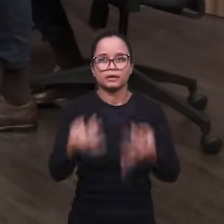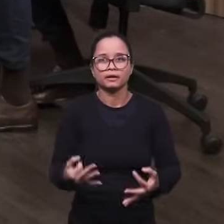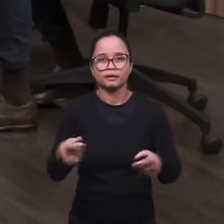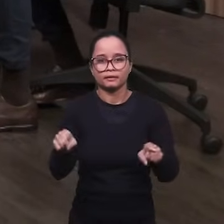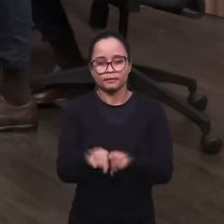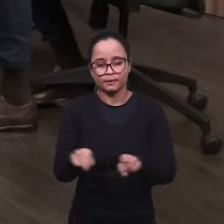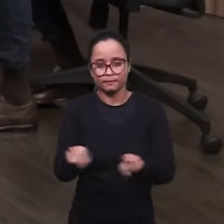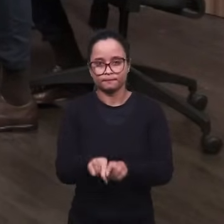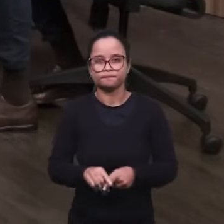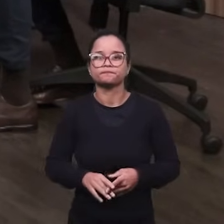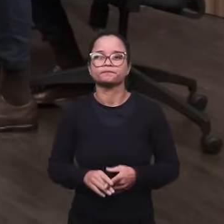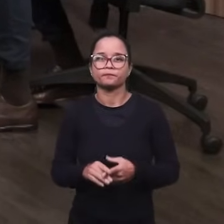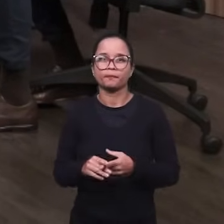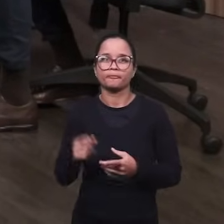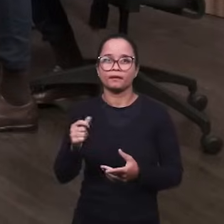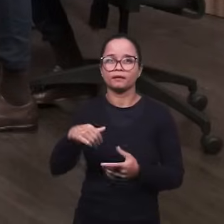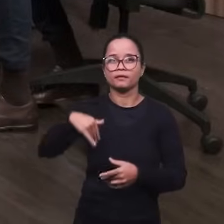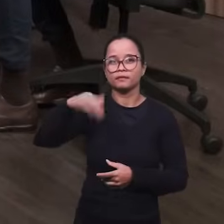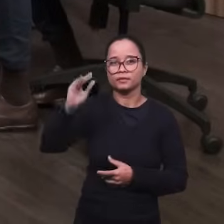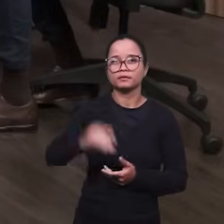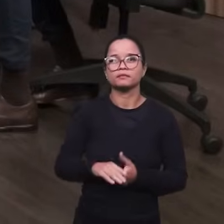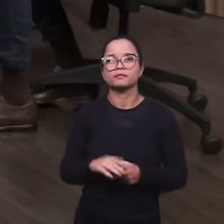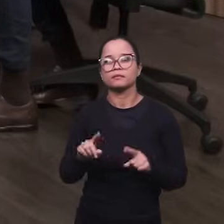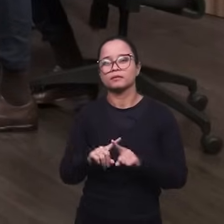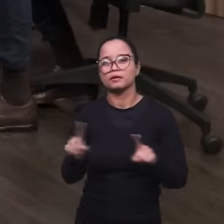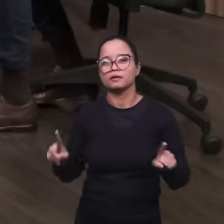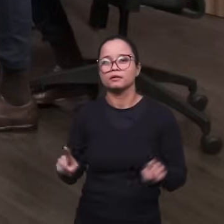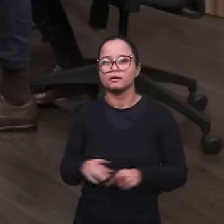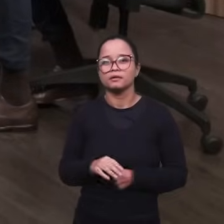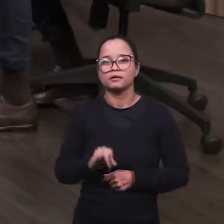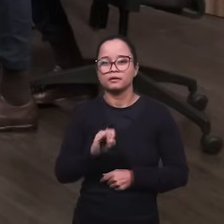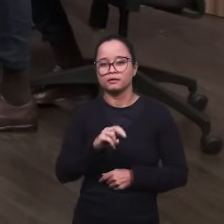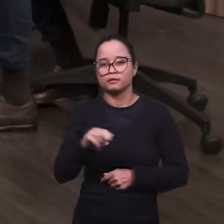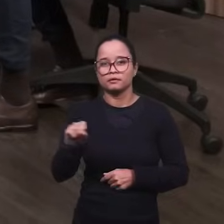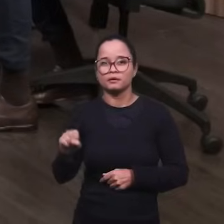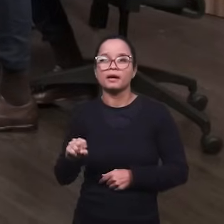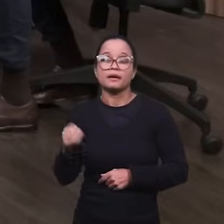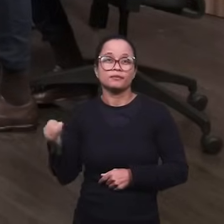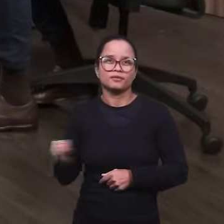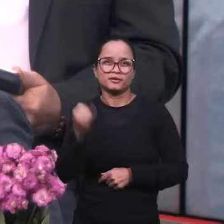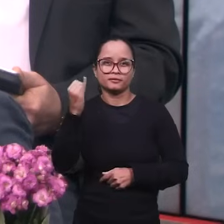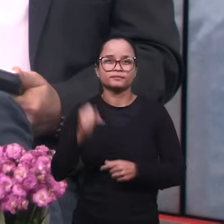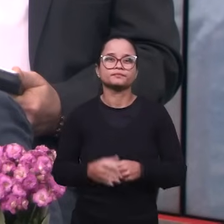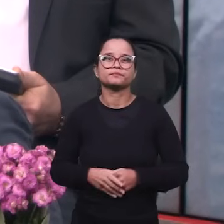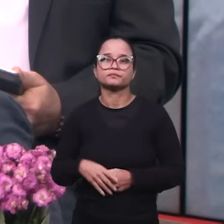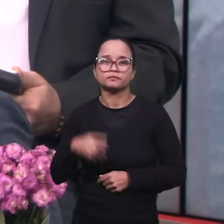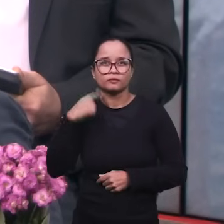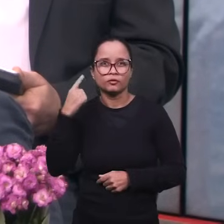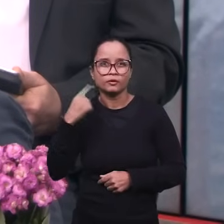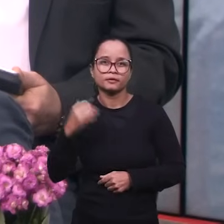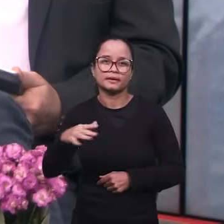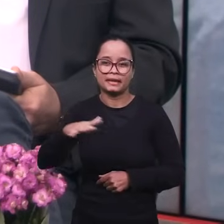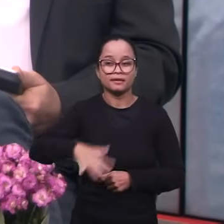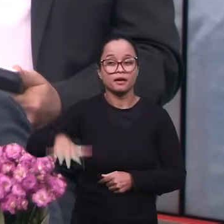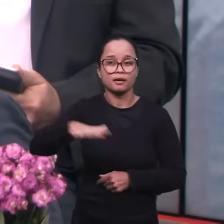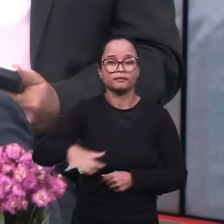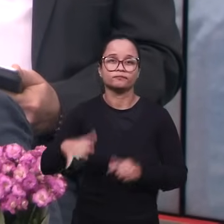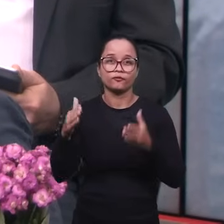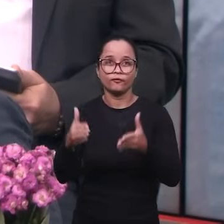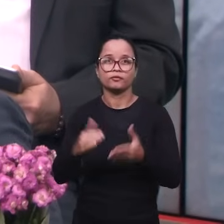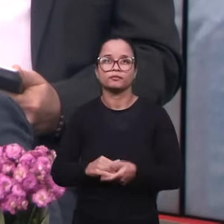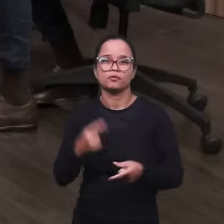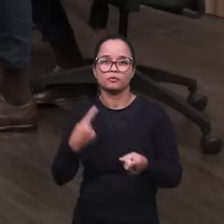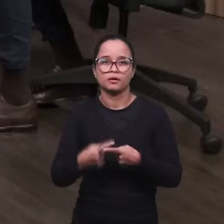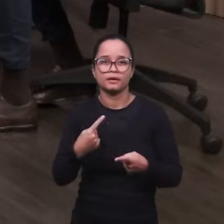falei, né, nas questões das contribuições a mais. Agora, para questões previdenciárias, é muito importante um advogado da área previdenciária. Da área